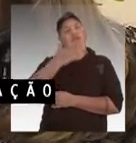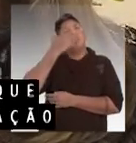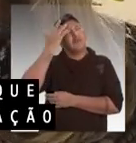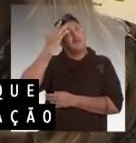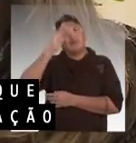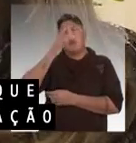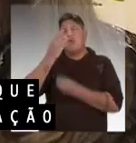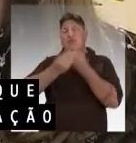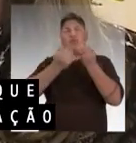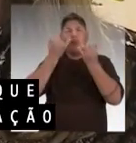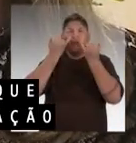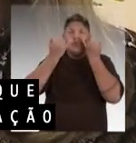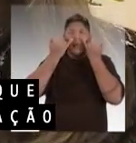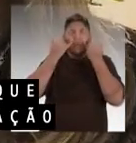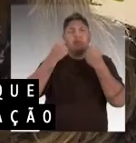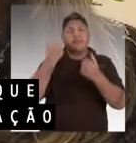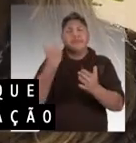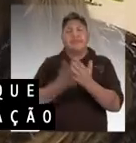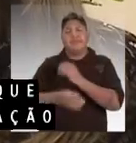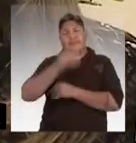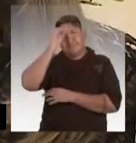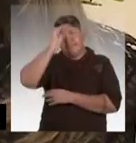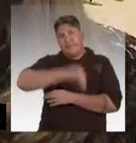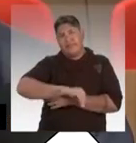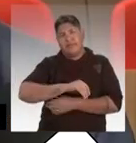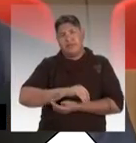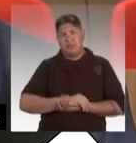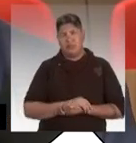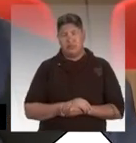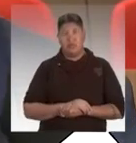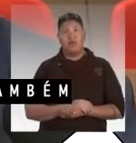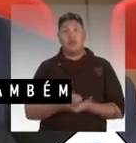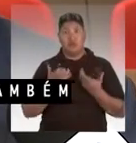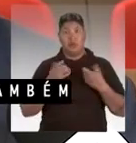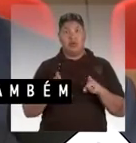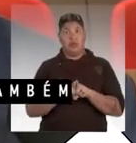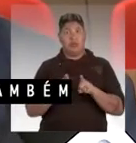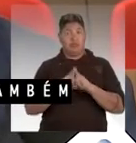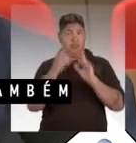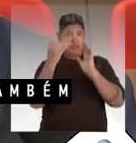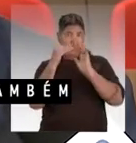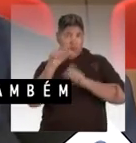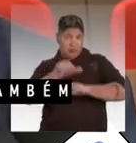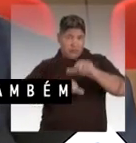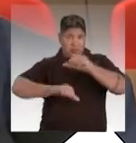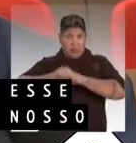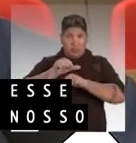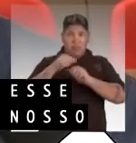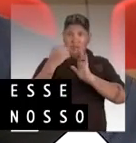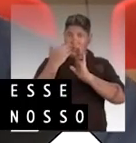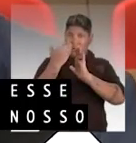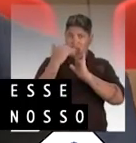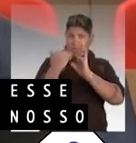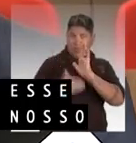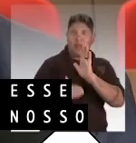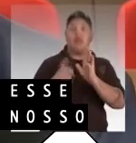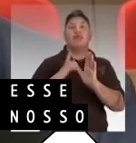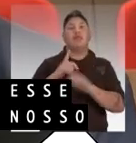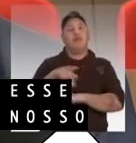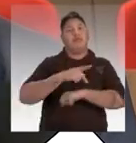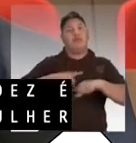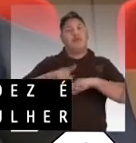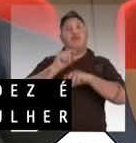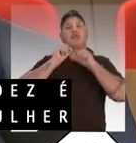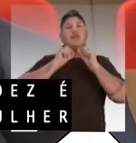muitas mulheres que não têm essa informação acabam desistindo. Então a gente quer também, com esse plano, tentar mudar um pouco esse paradigma que tem no nosso